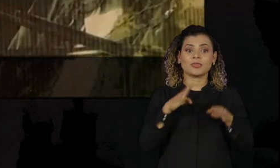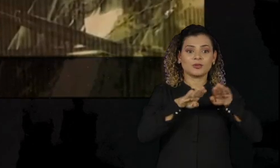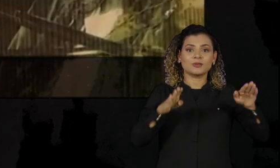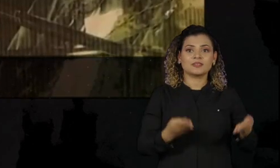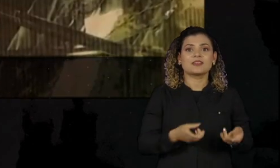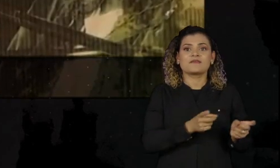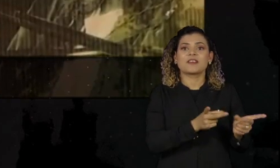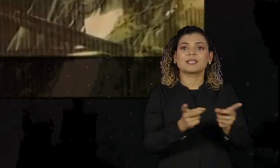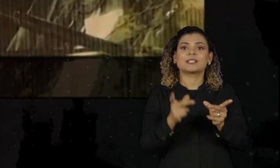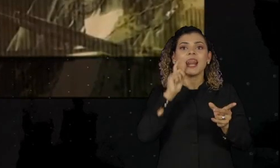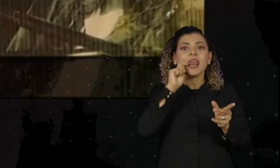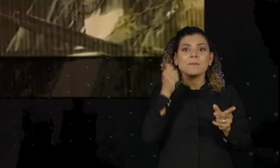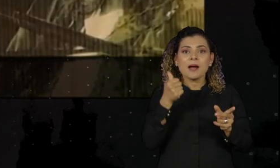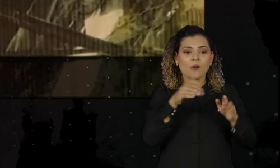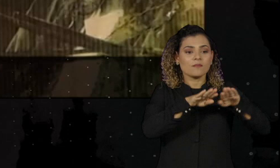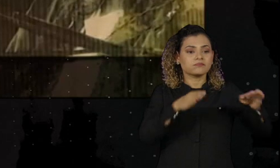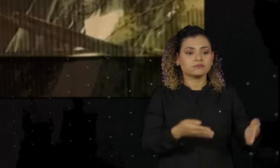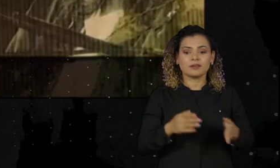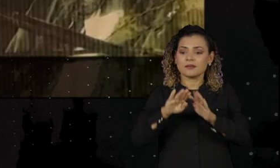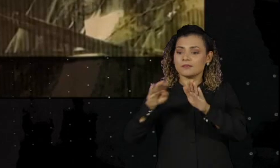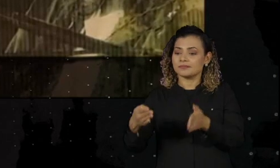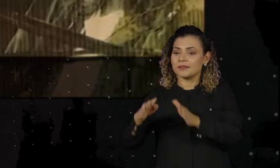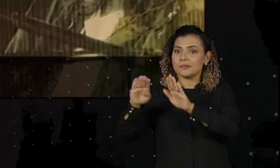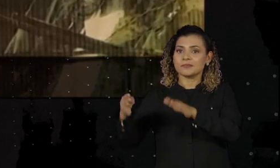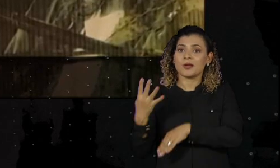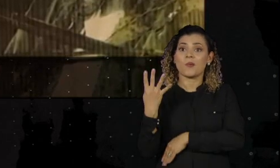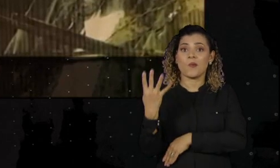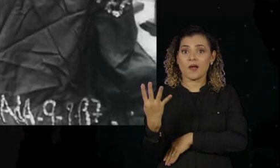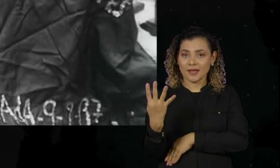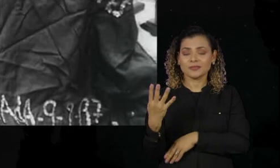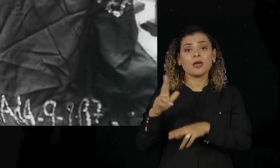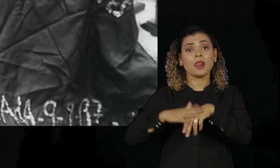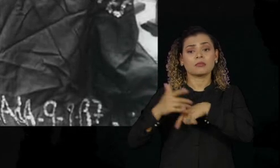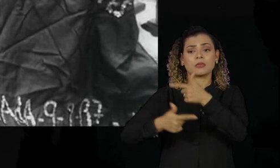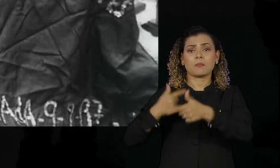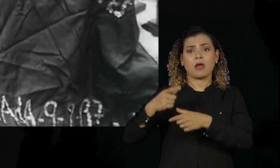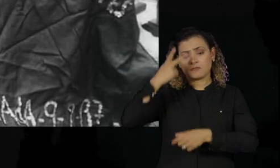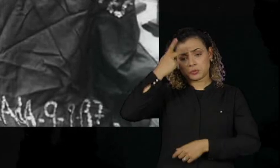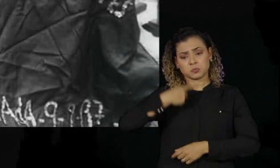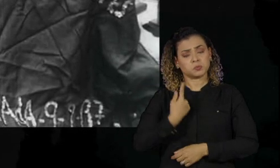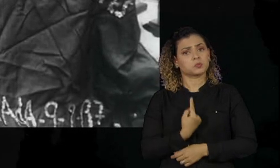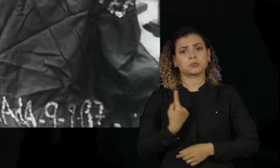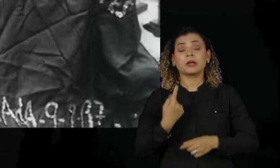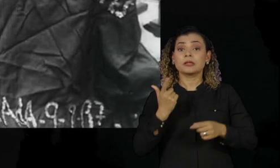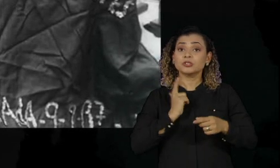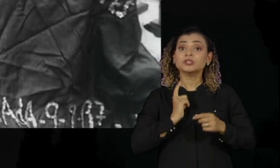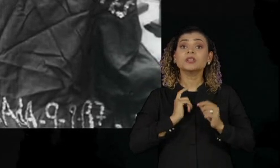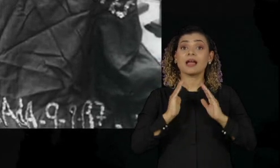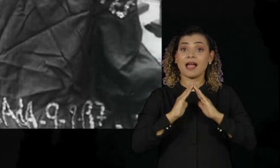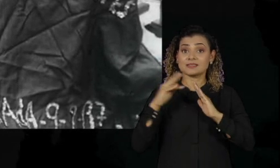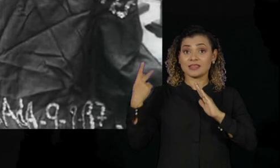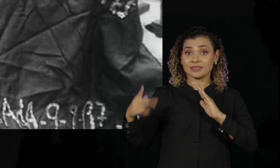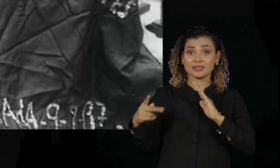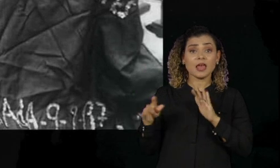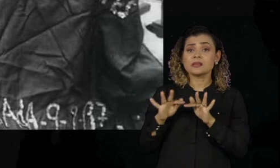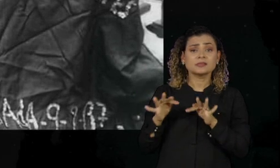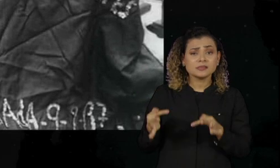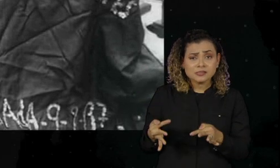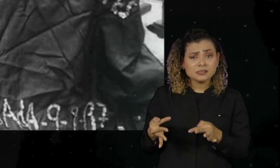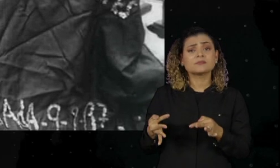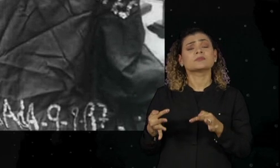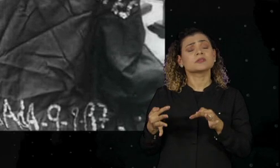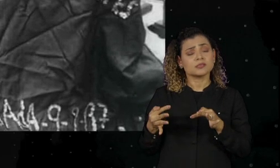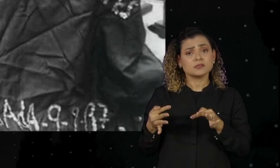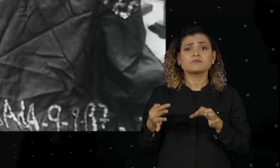de limão, ela trabalhava por conta, ela agregava muita gente na casa dela, que era uma casa